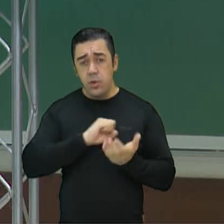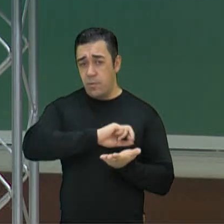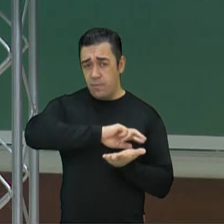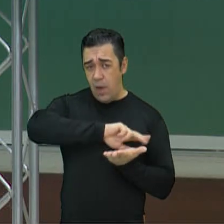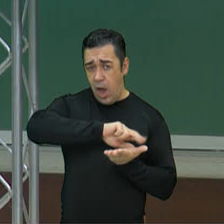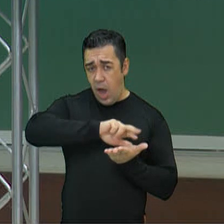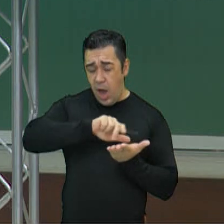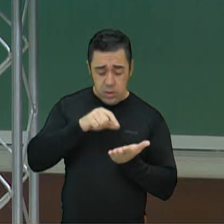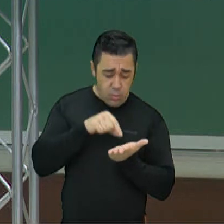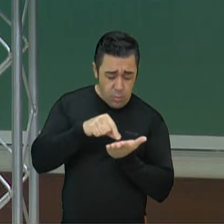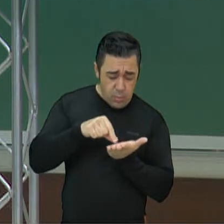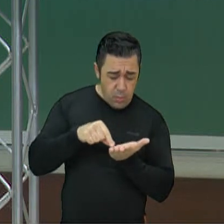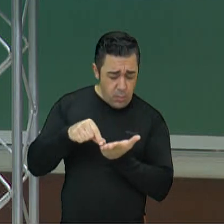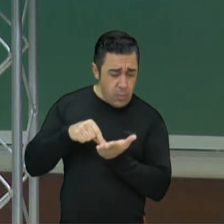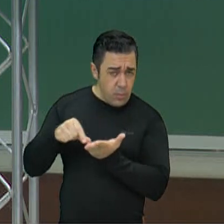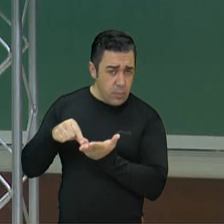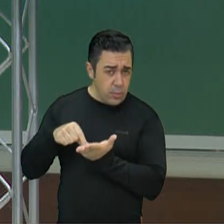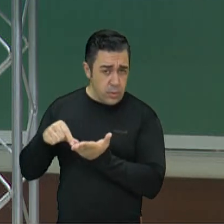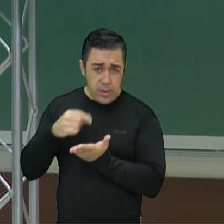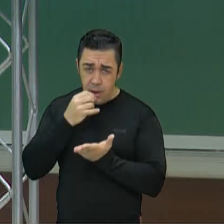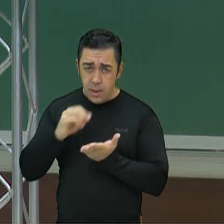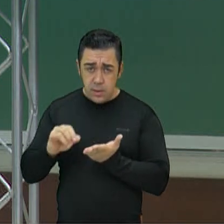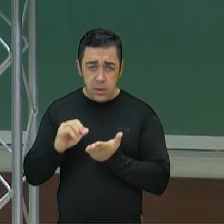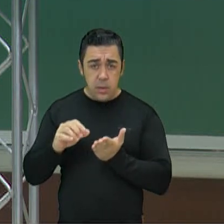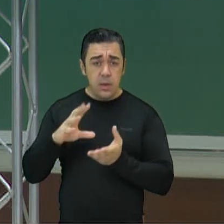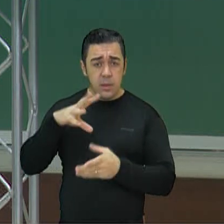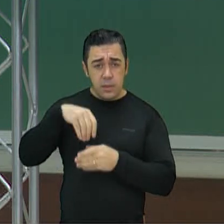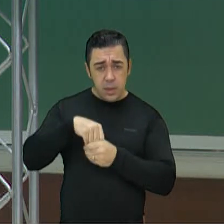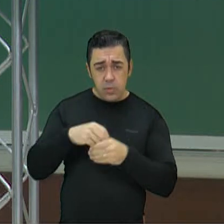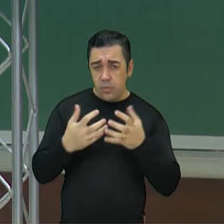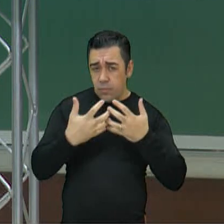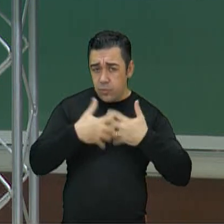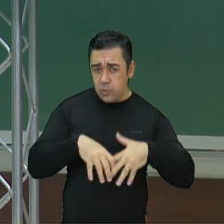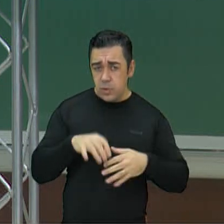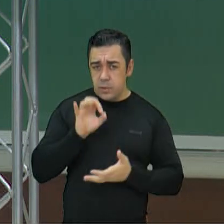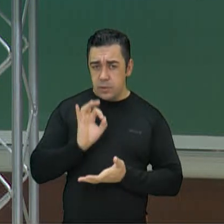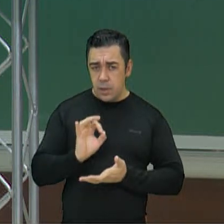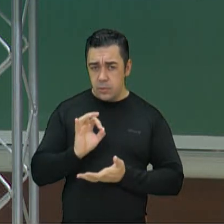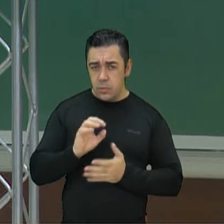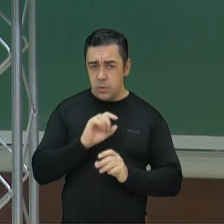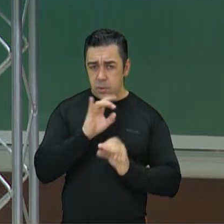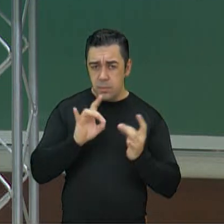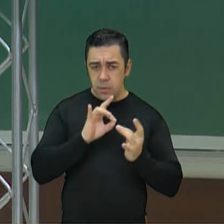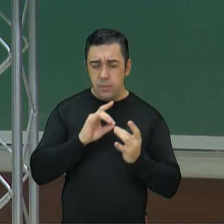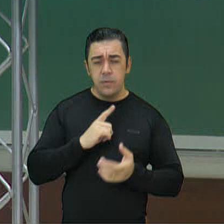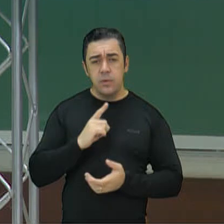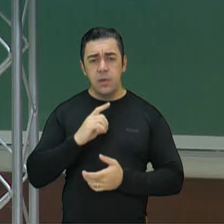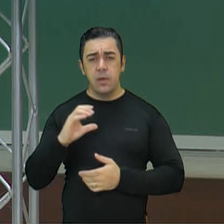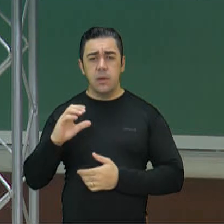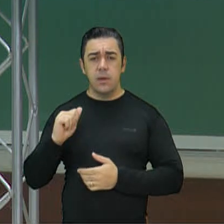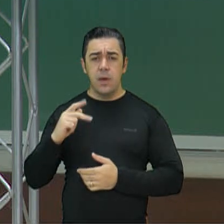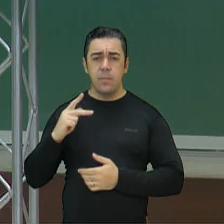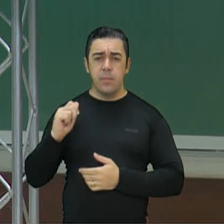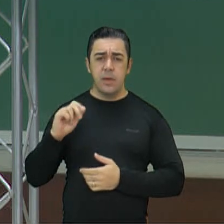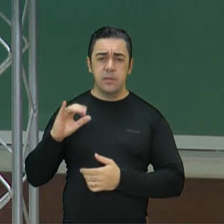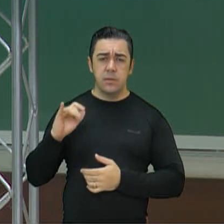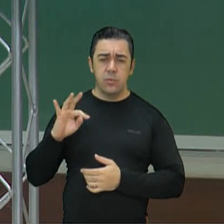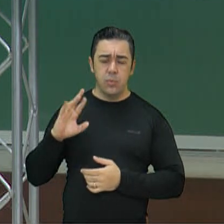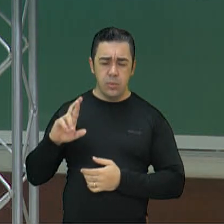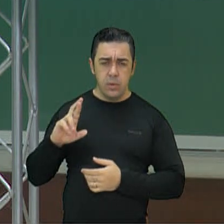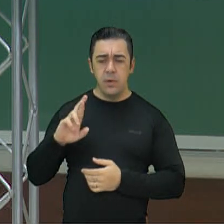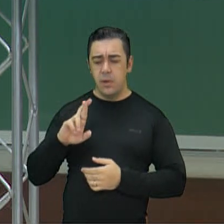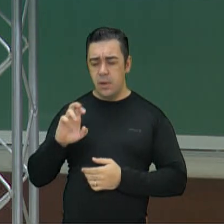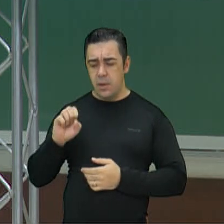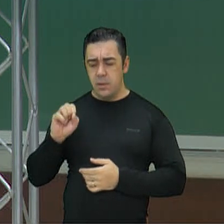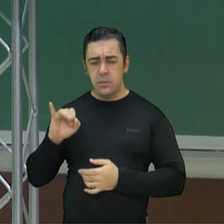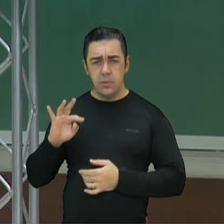vários componentes eletrônicos dentro da função de cada coisa ali, né? Capacitores, resistores,